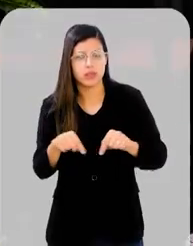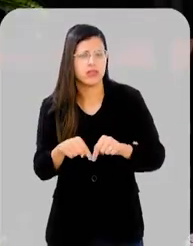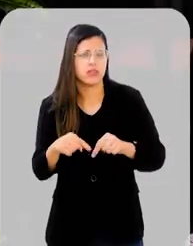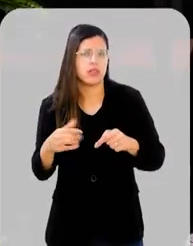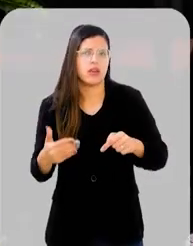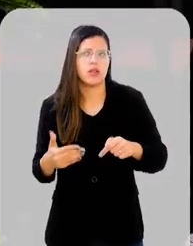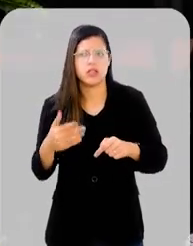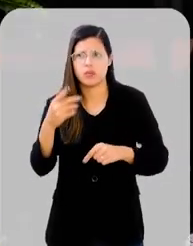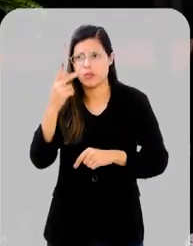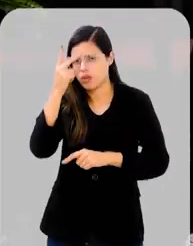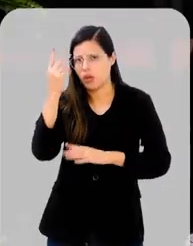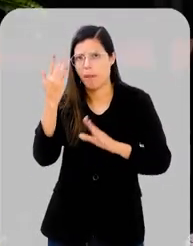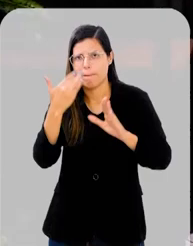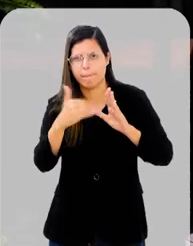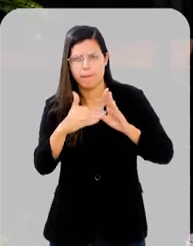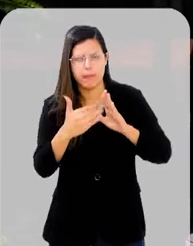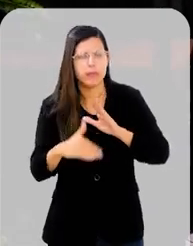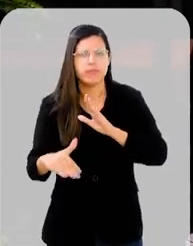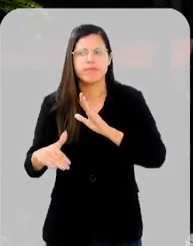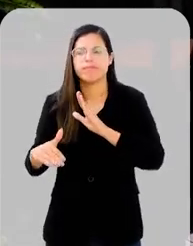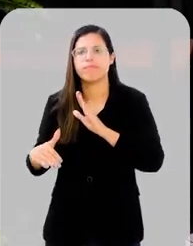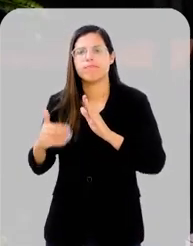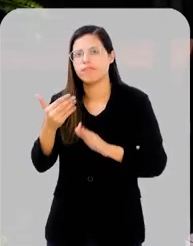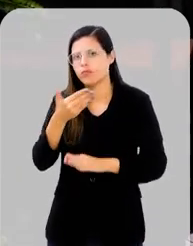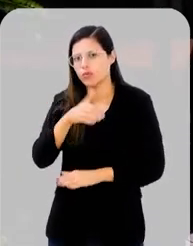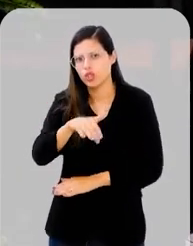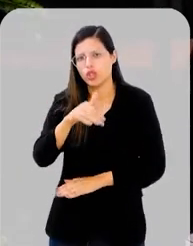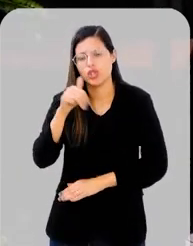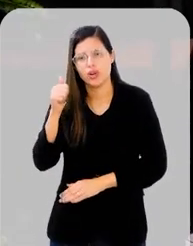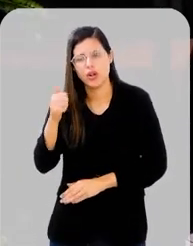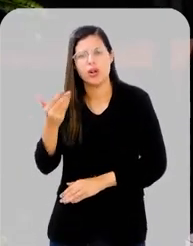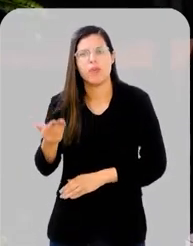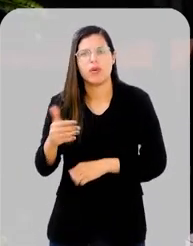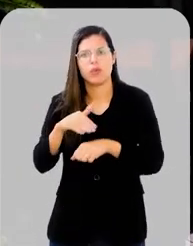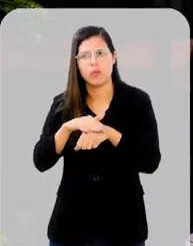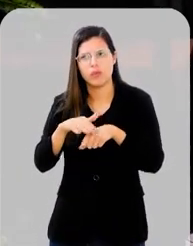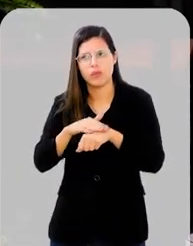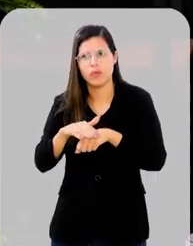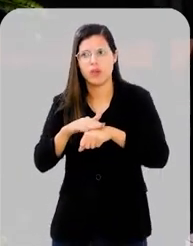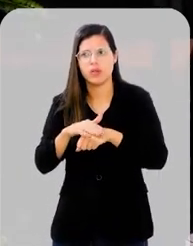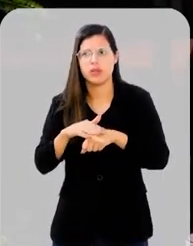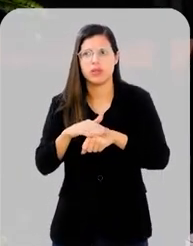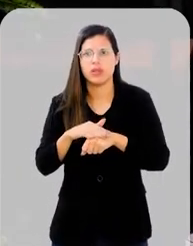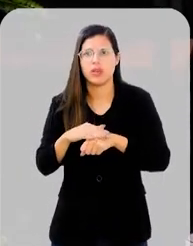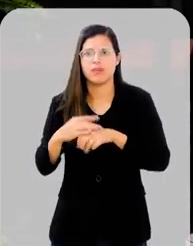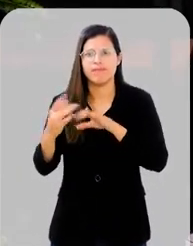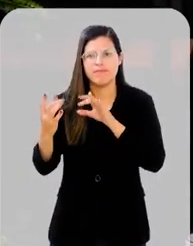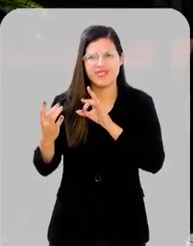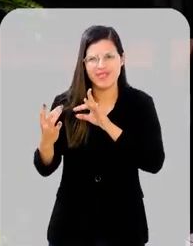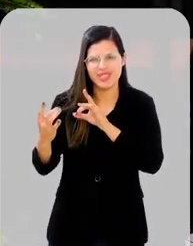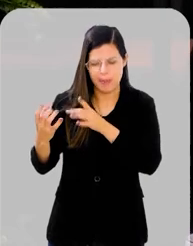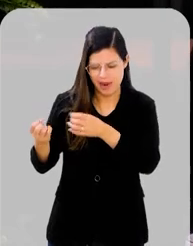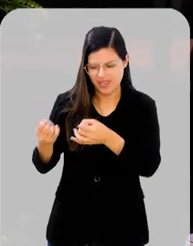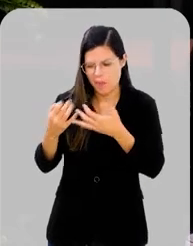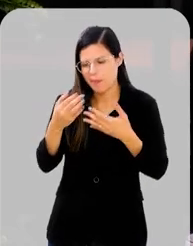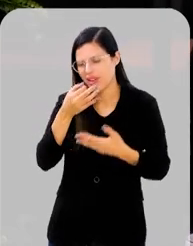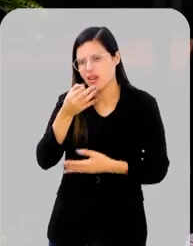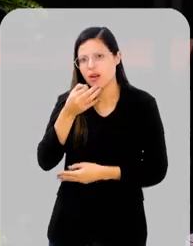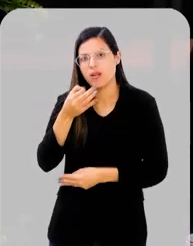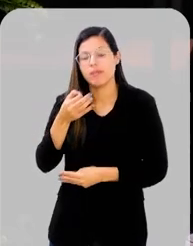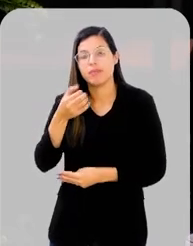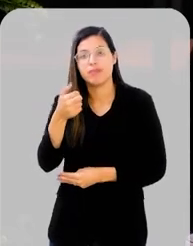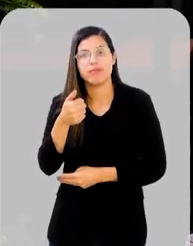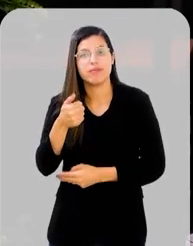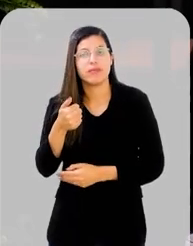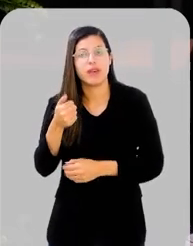exatamente assim as pessoas mandam mensagem me acionam vão no gabinete conversam e Eu Tenho recebido esse feedback Fred pela primeira vez